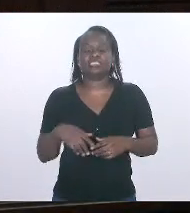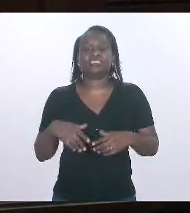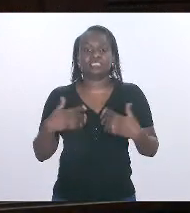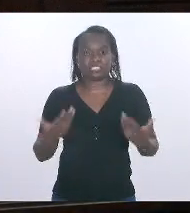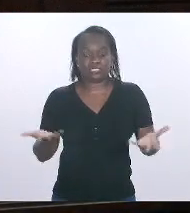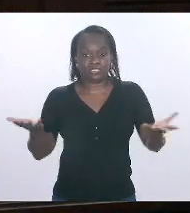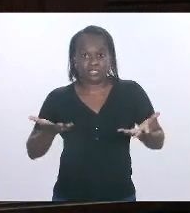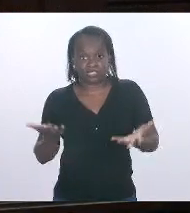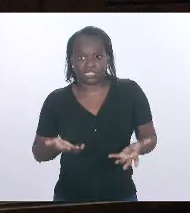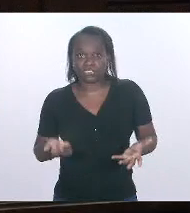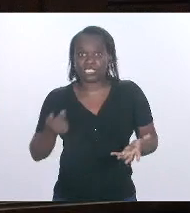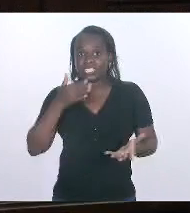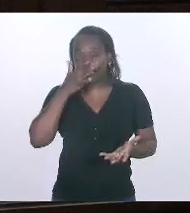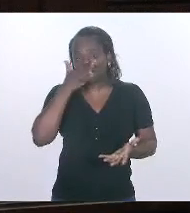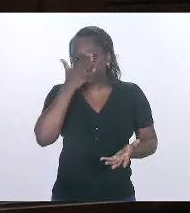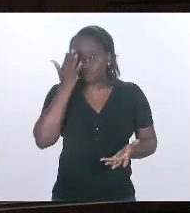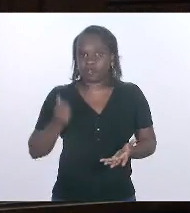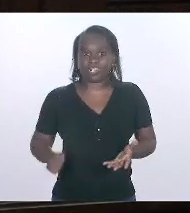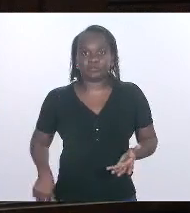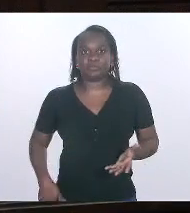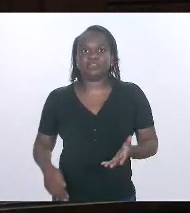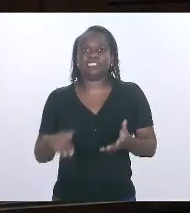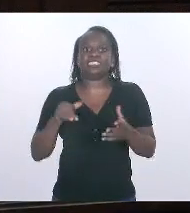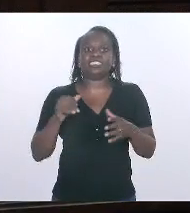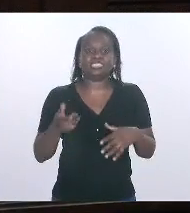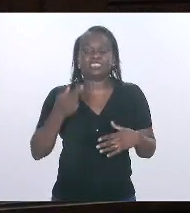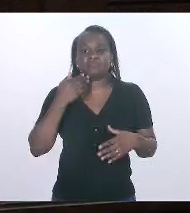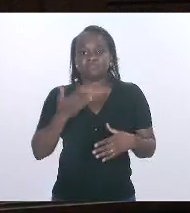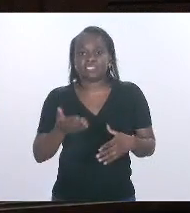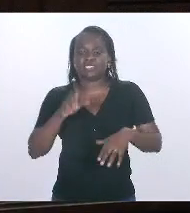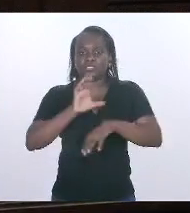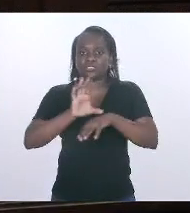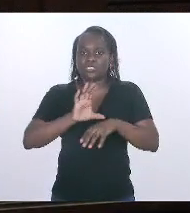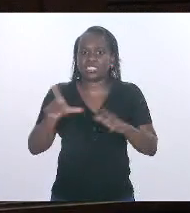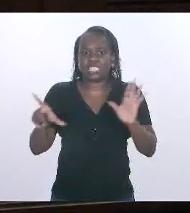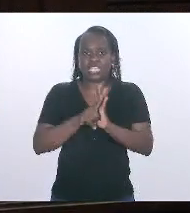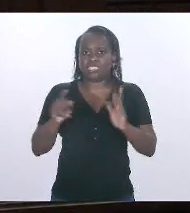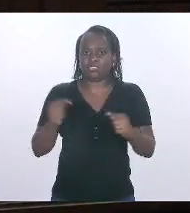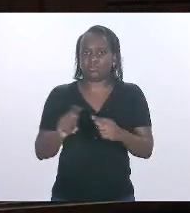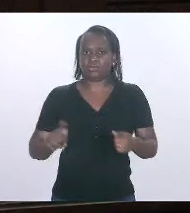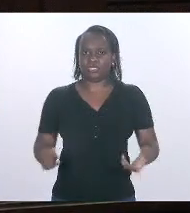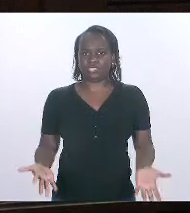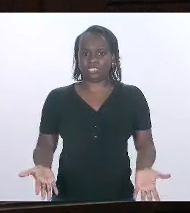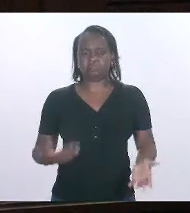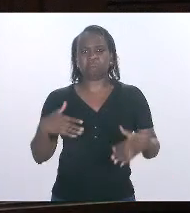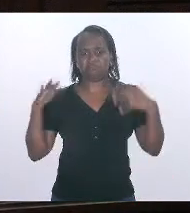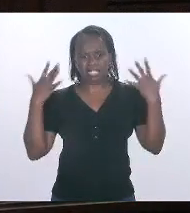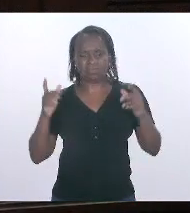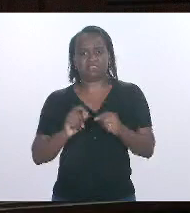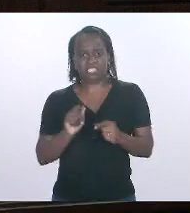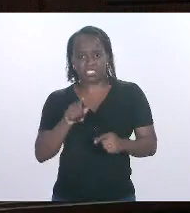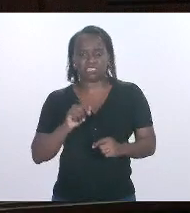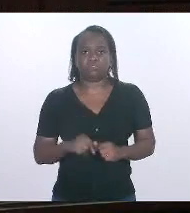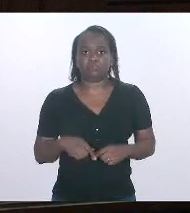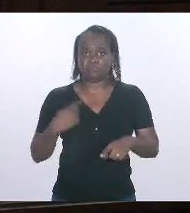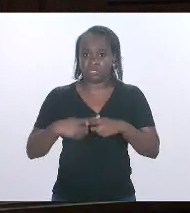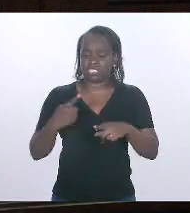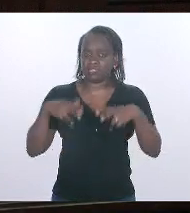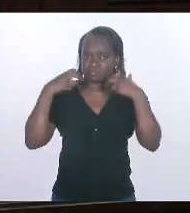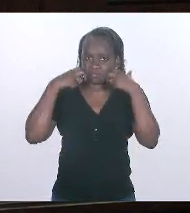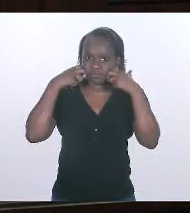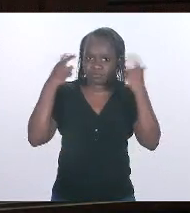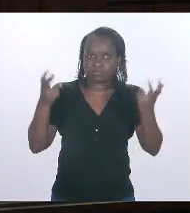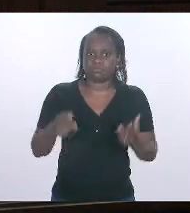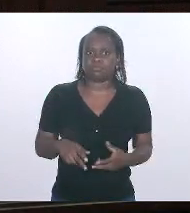senhor impetra um pedido de inconstitucionalidade dessa lei. Parabéns a quem fez, porque é